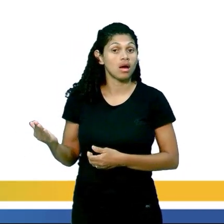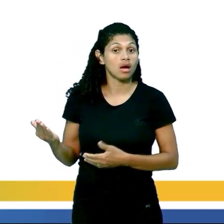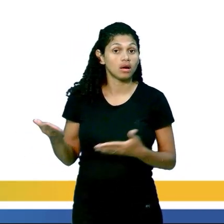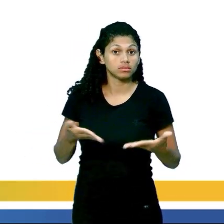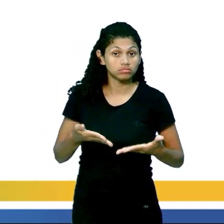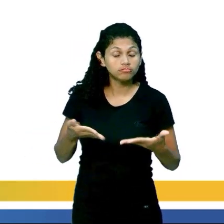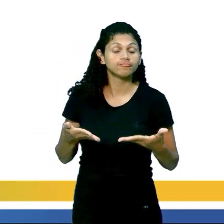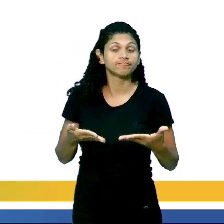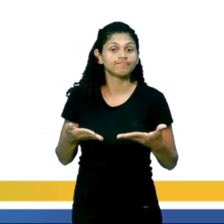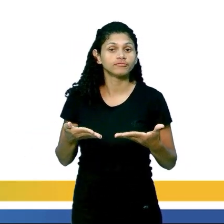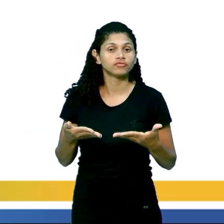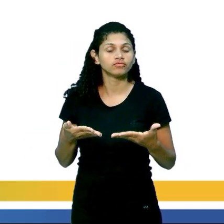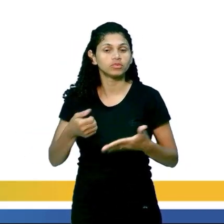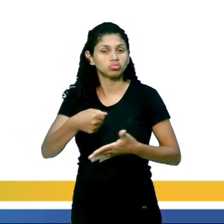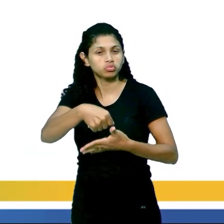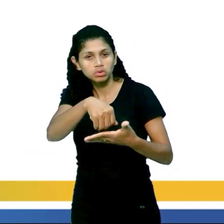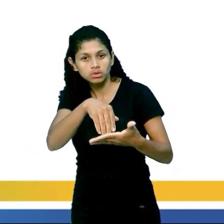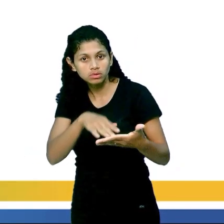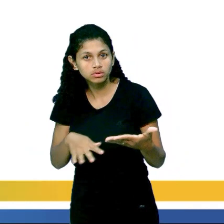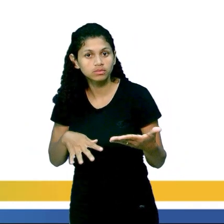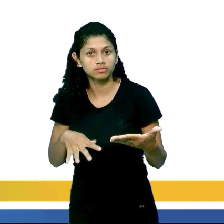propostas. Vamos resolvê-las.